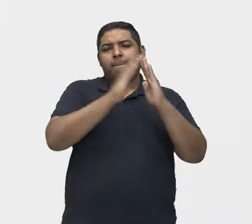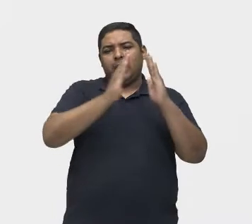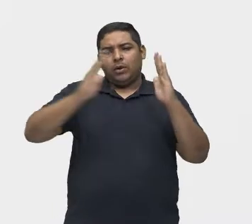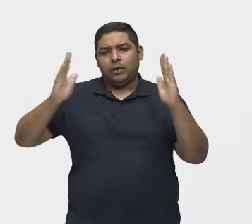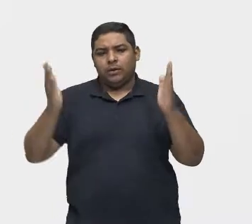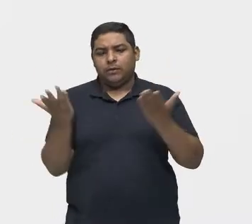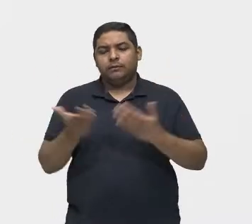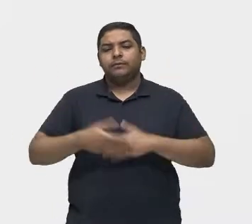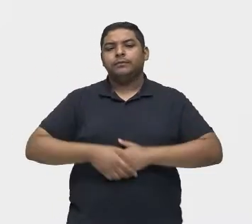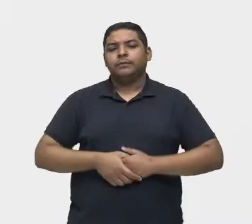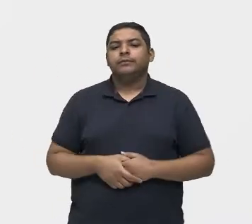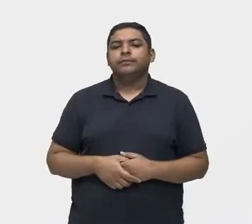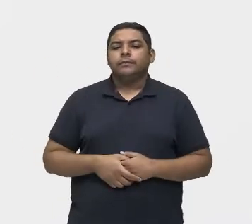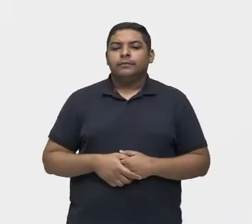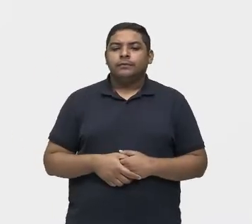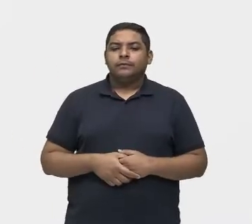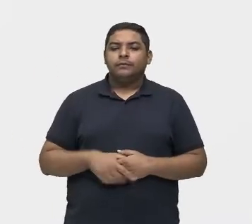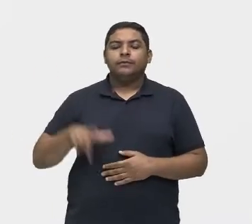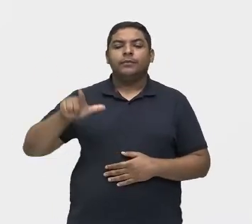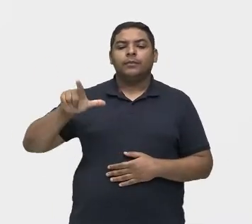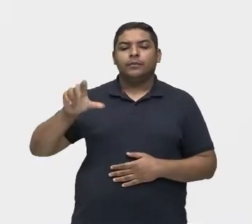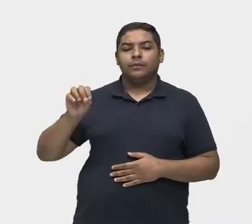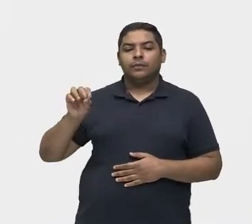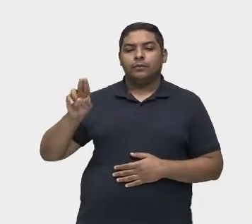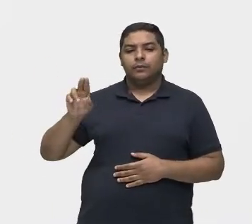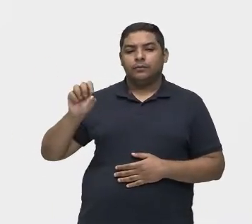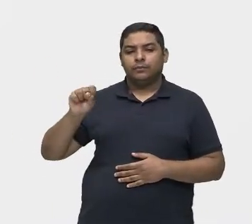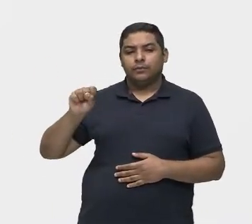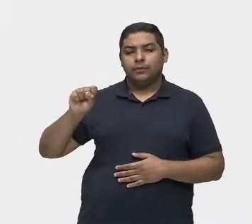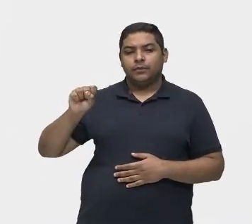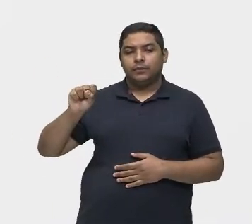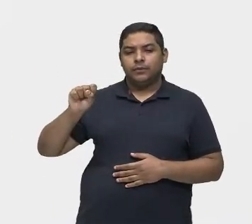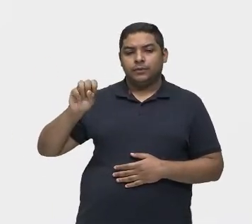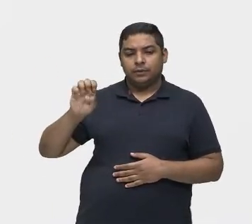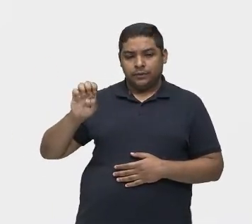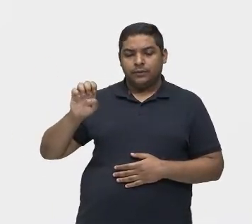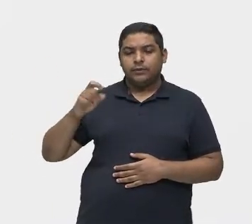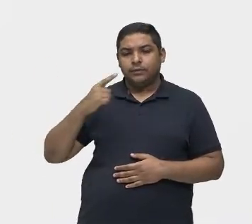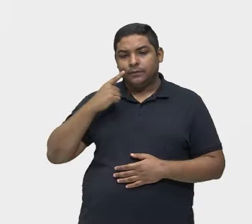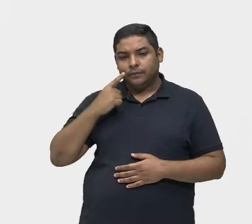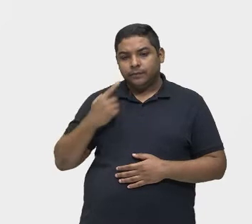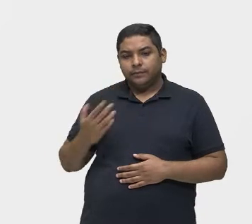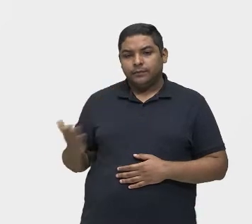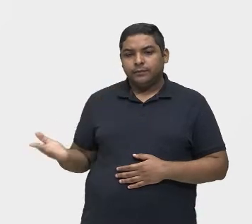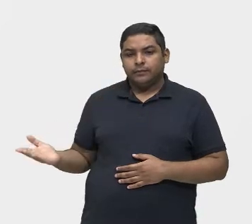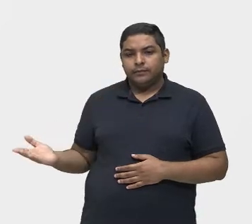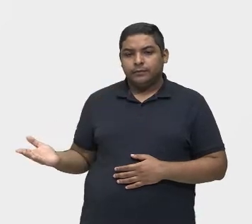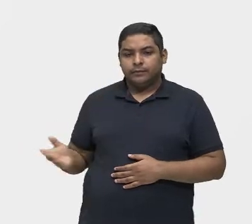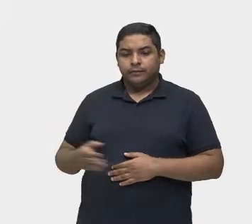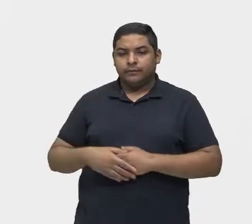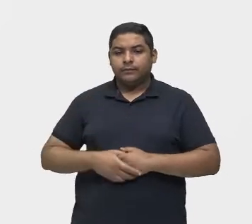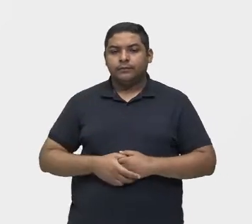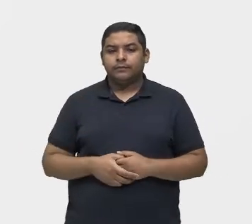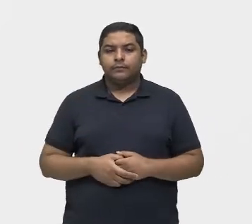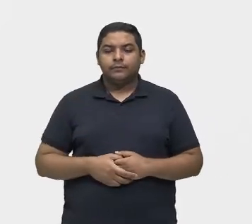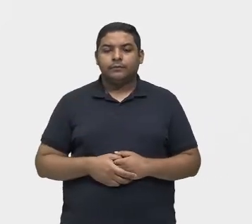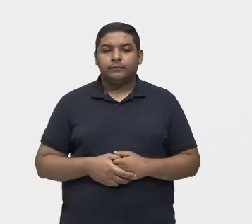temos o seguinte. Louise was not feeling well this morning. Então, a Luísa, ou a